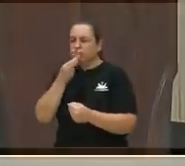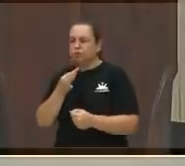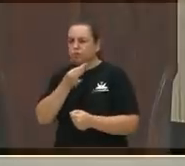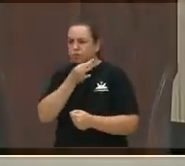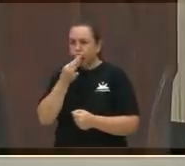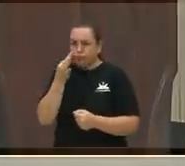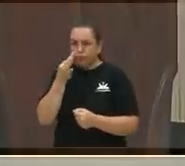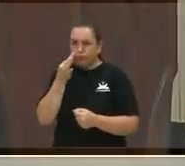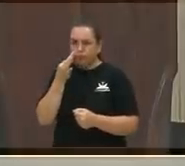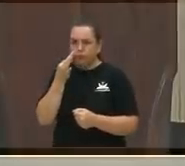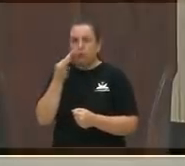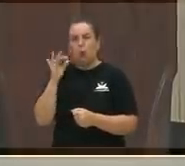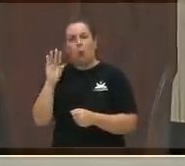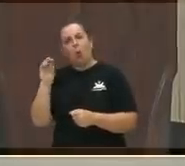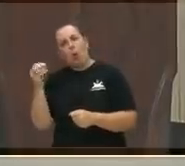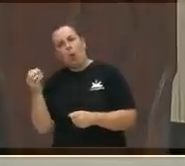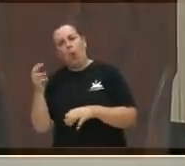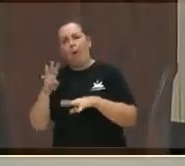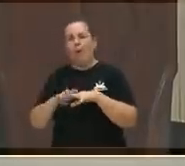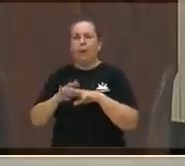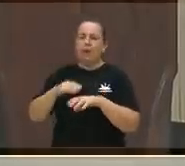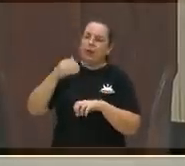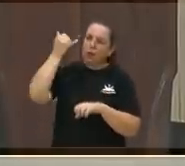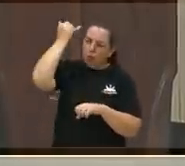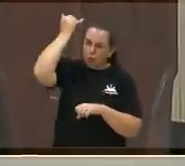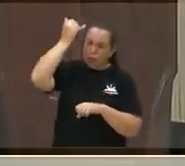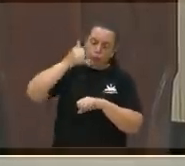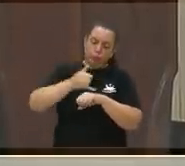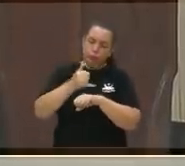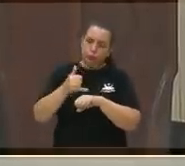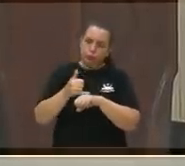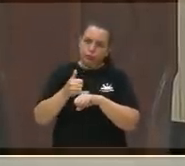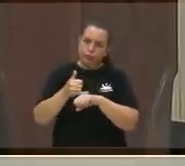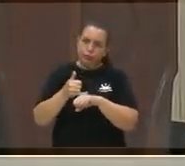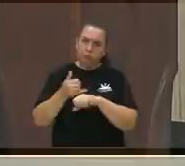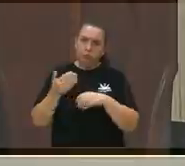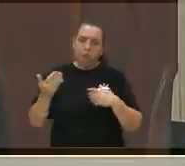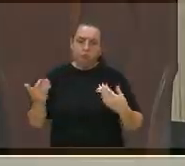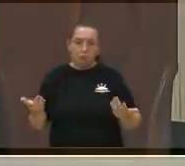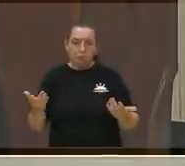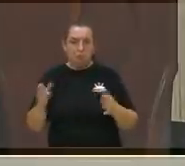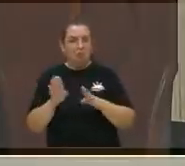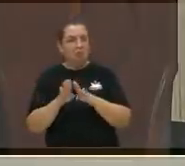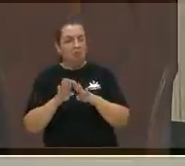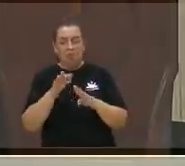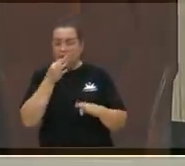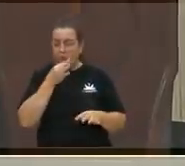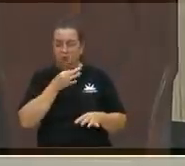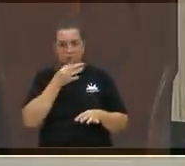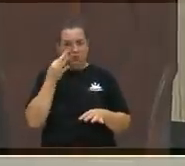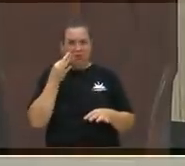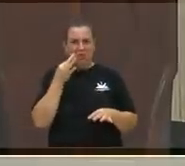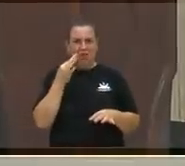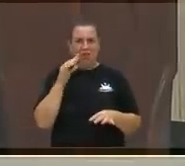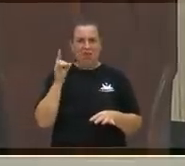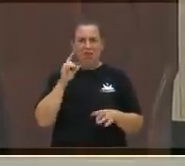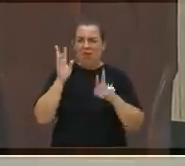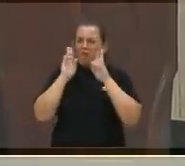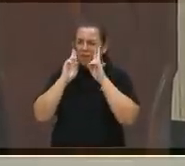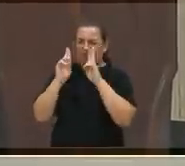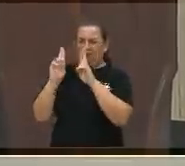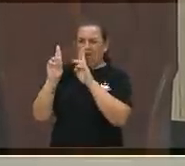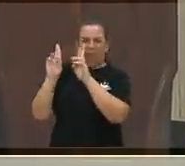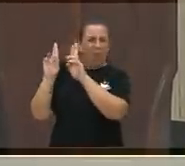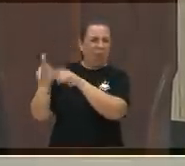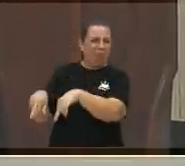seja da penitência da unção dos enfermos o mesmo da eucaristia desrespeitei o idoso